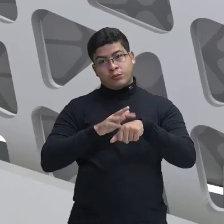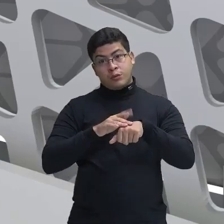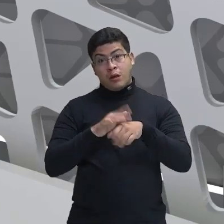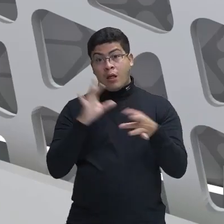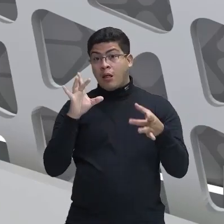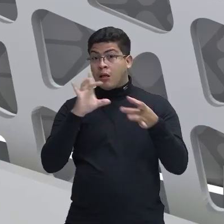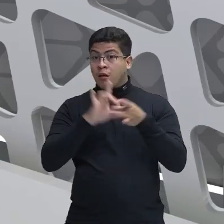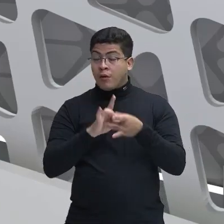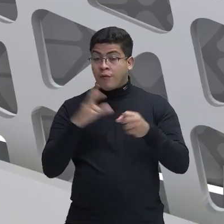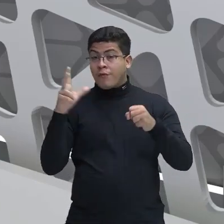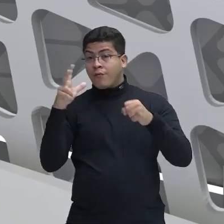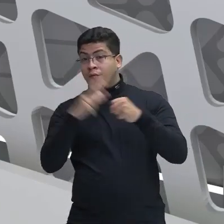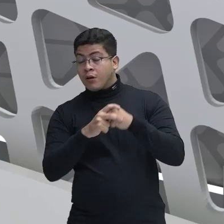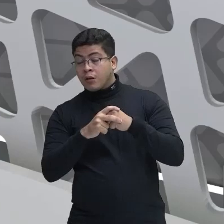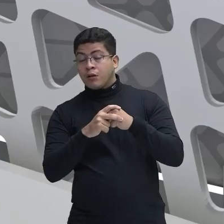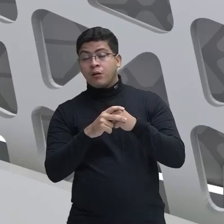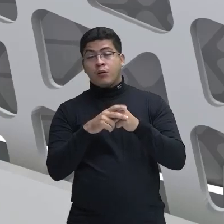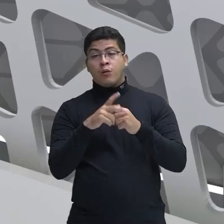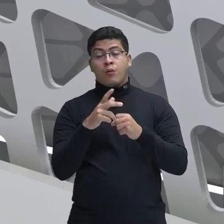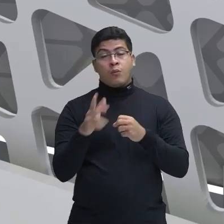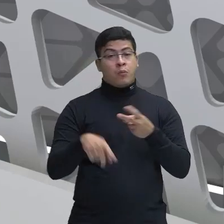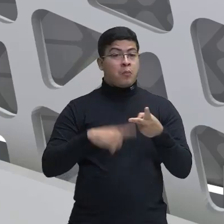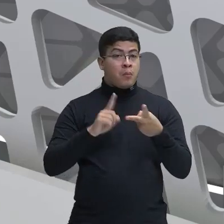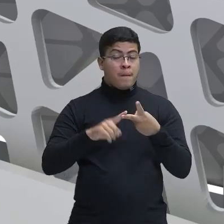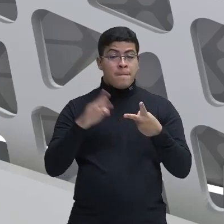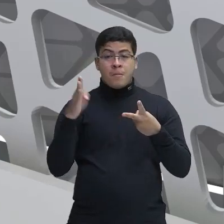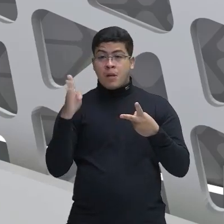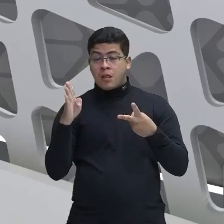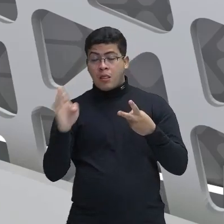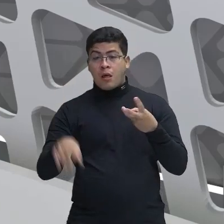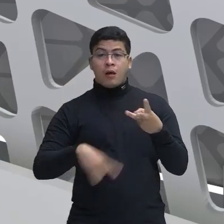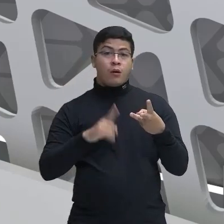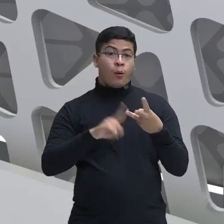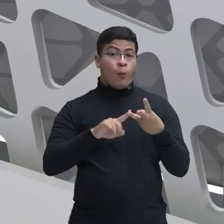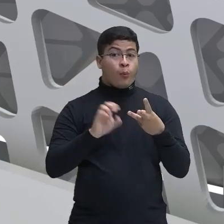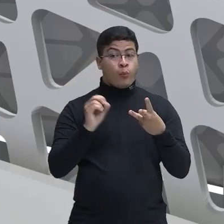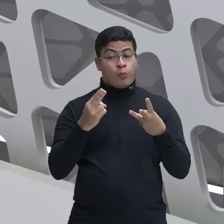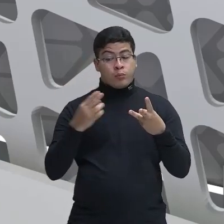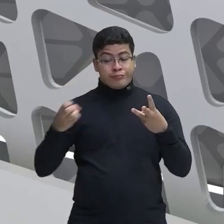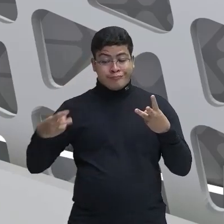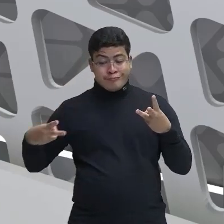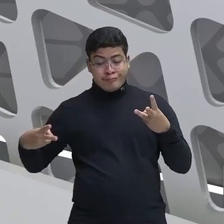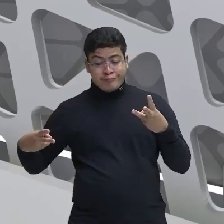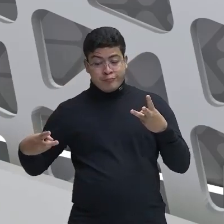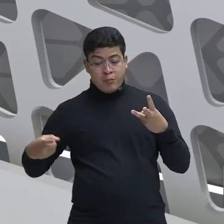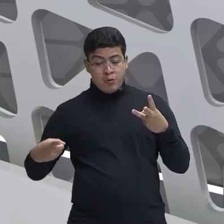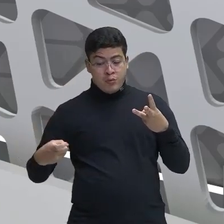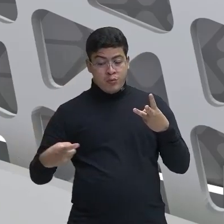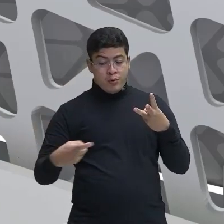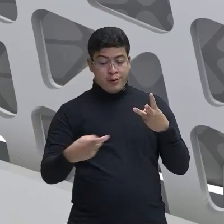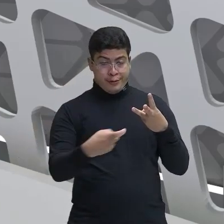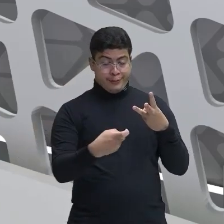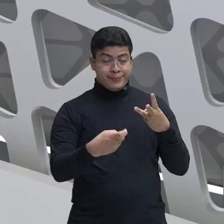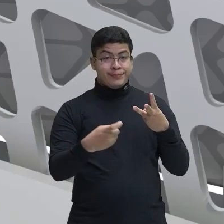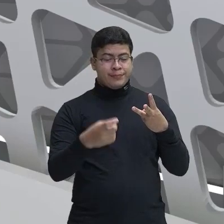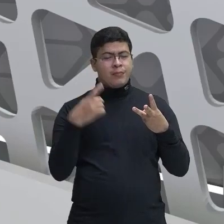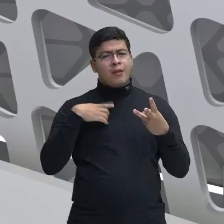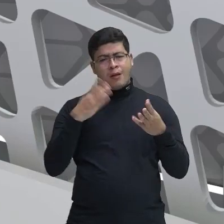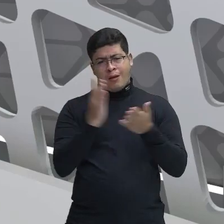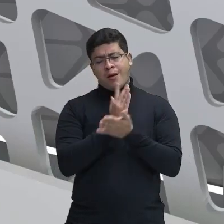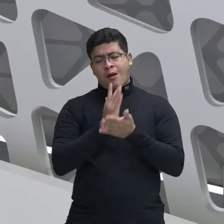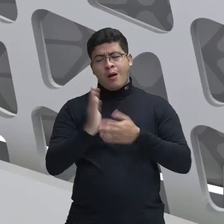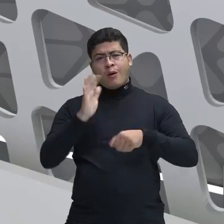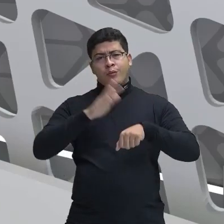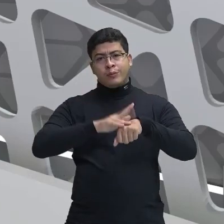vírus, bactérias ou protozoários, tá bom? E aí a gente trouxe algumas doenças que são encontradas